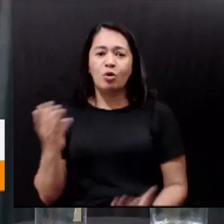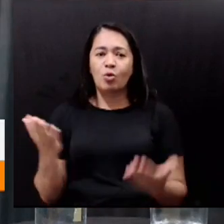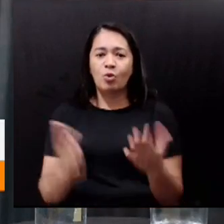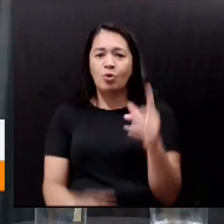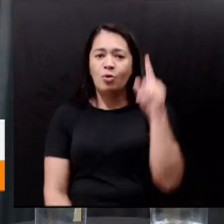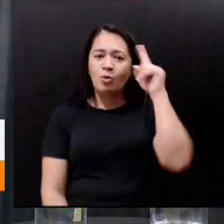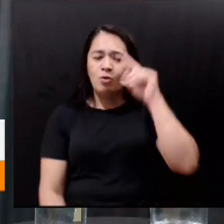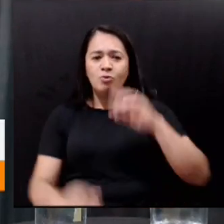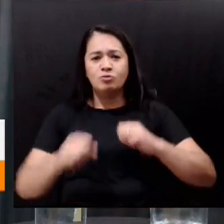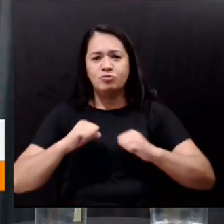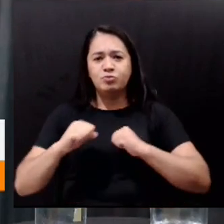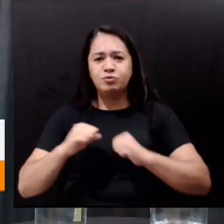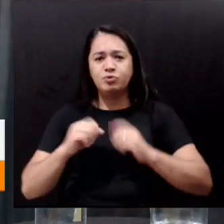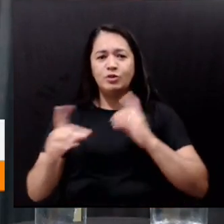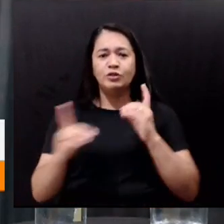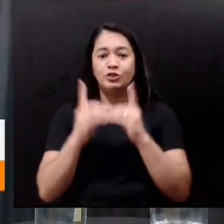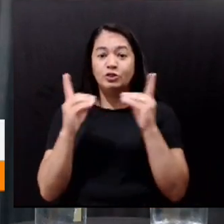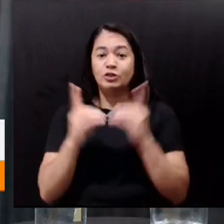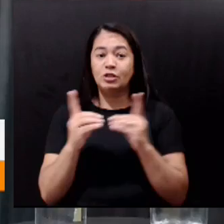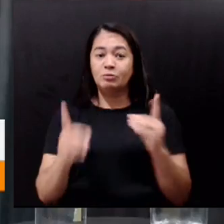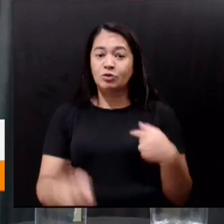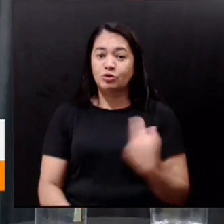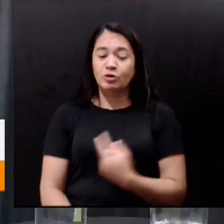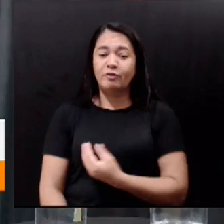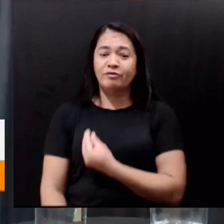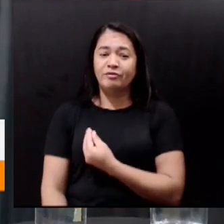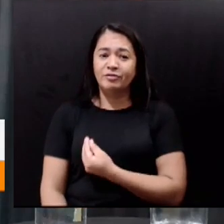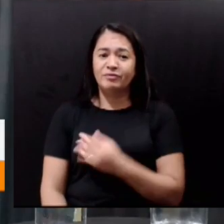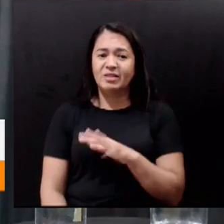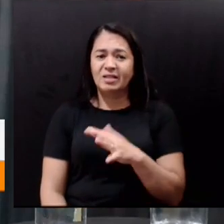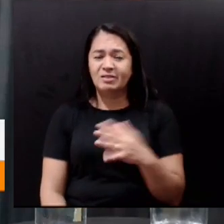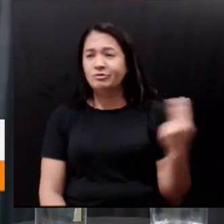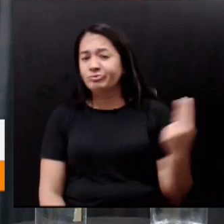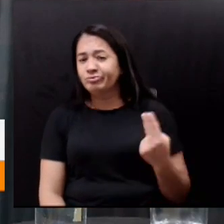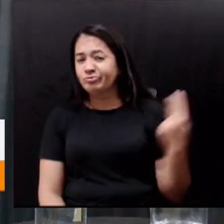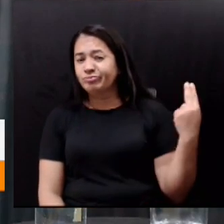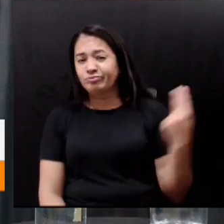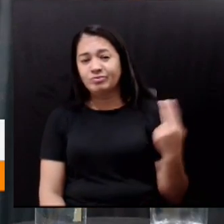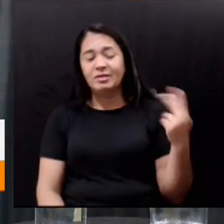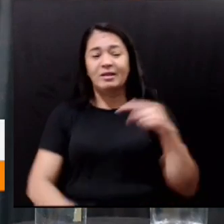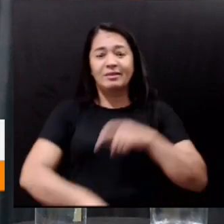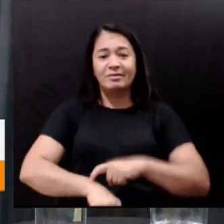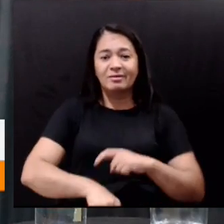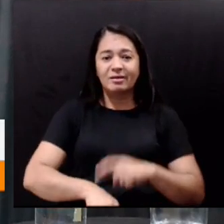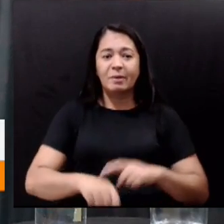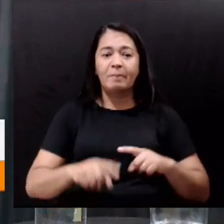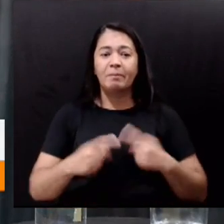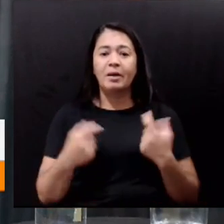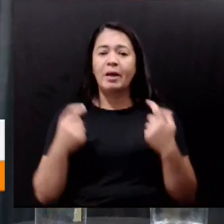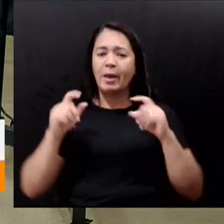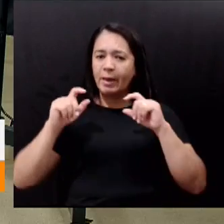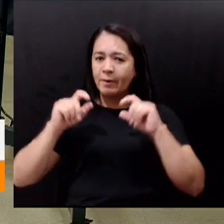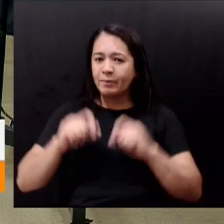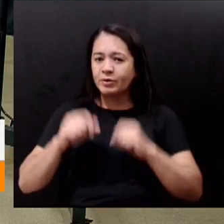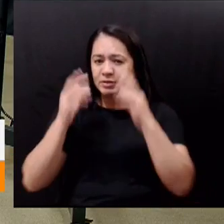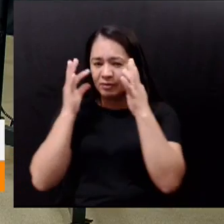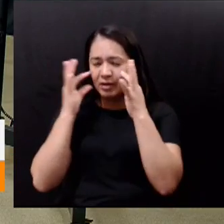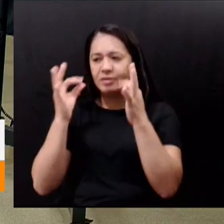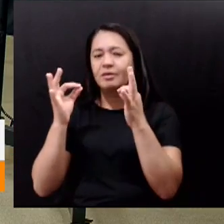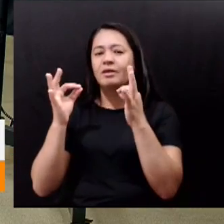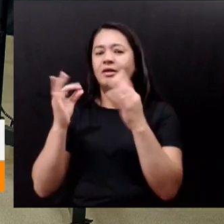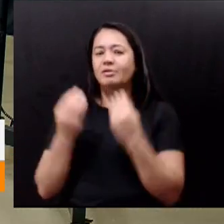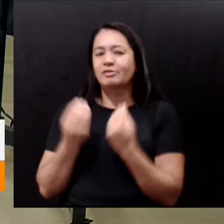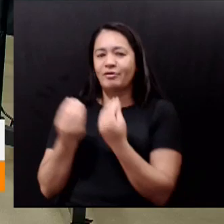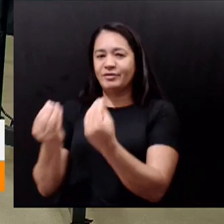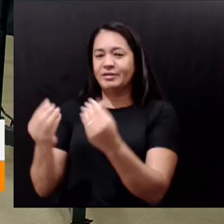dinâmico que a gente está vivendo, que às vezes realmente não dá tempo e tudo mais, mas dá pra gente dar um pouquinho mais de atenção para quem tá do nosso lado, né?